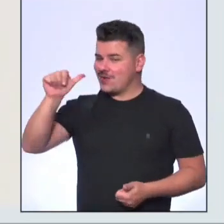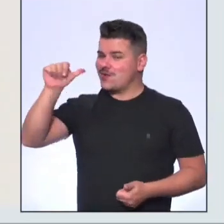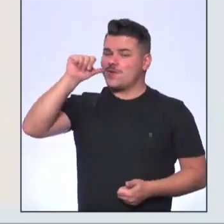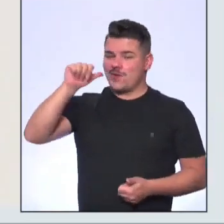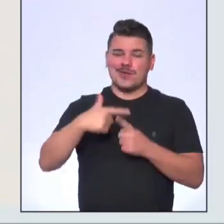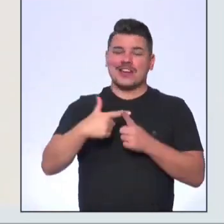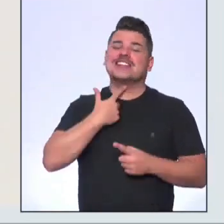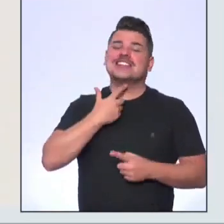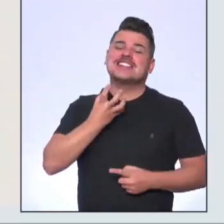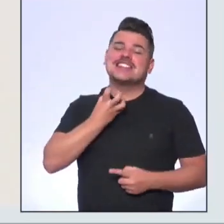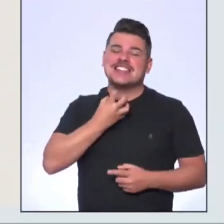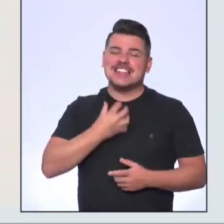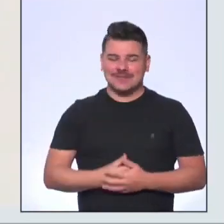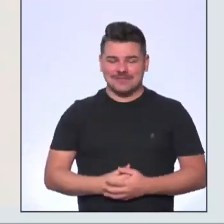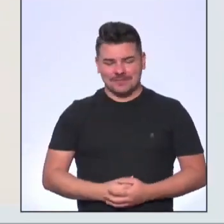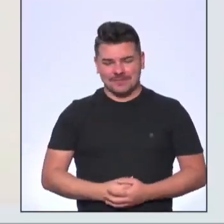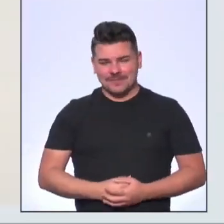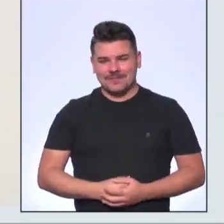a garganta seca, né?